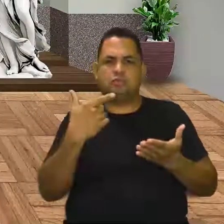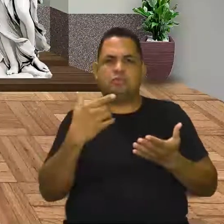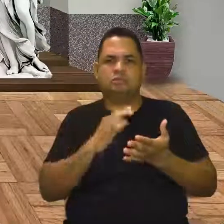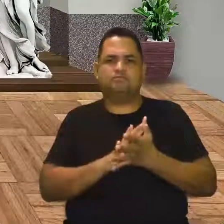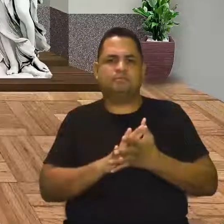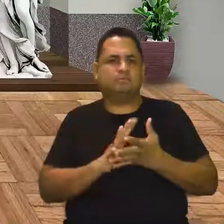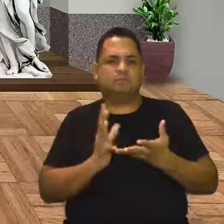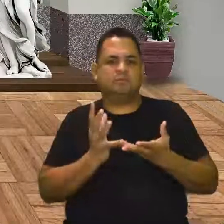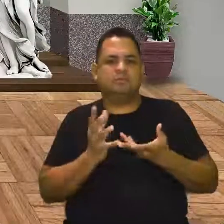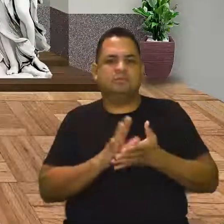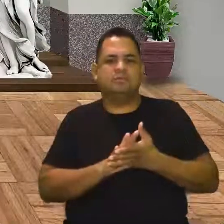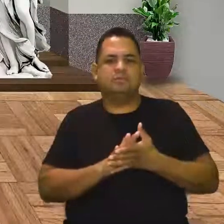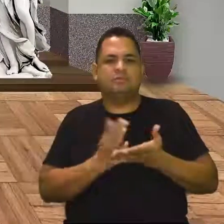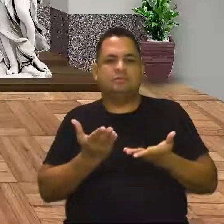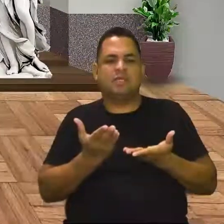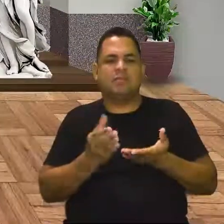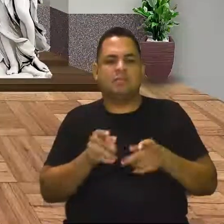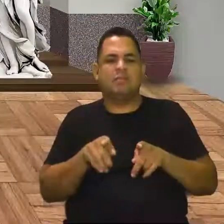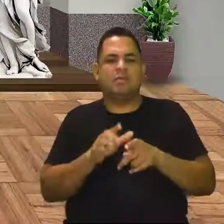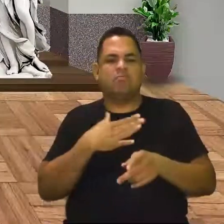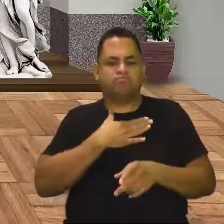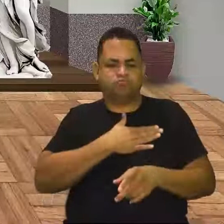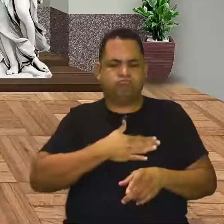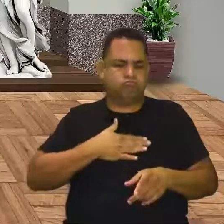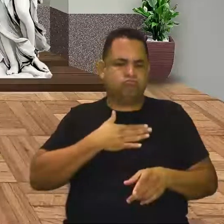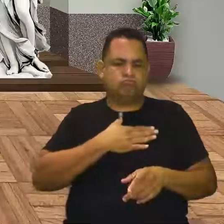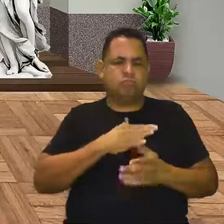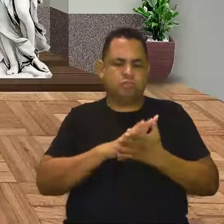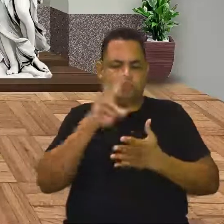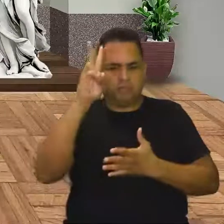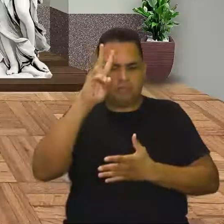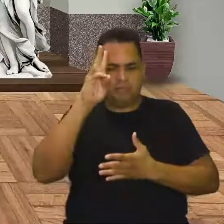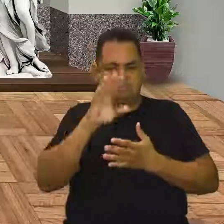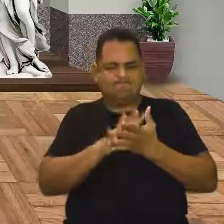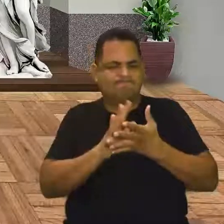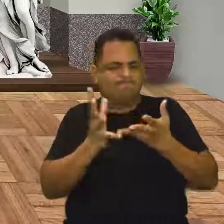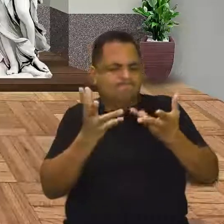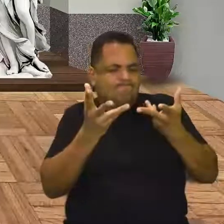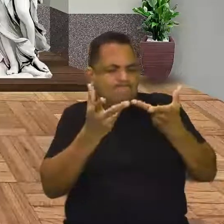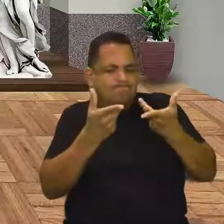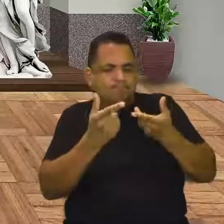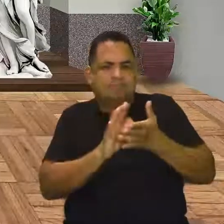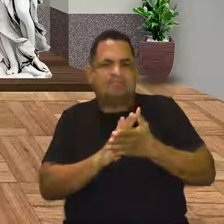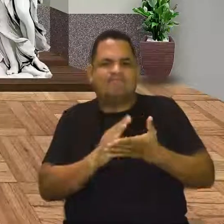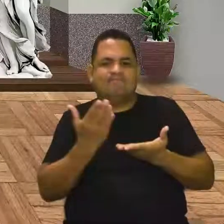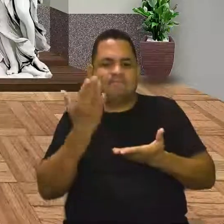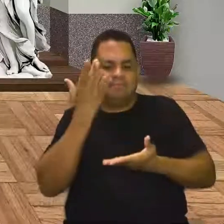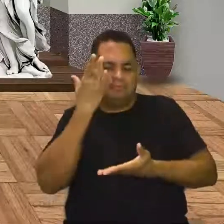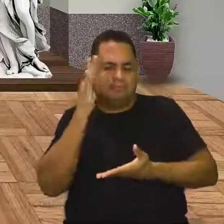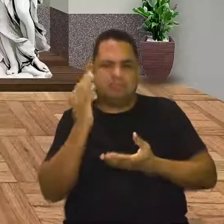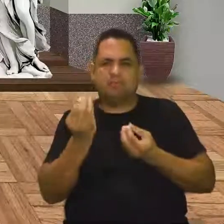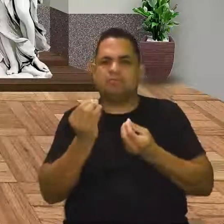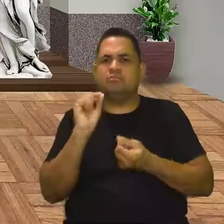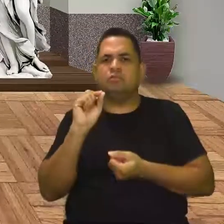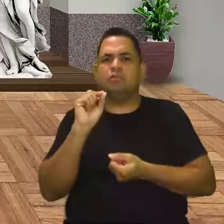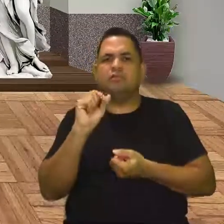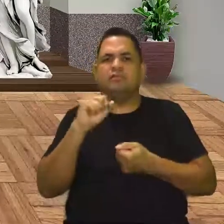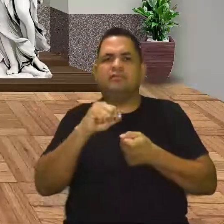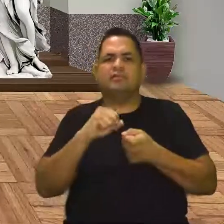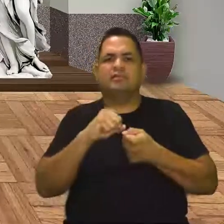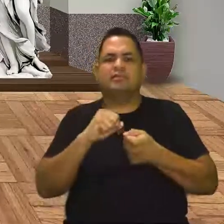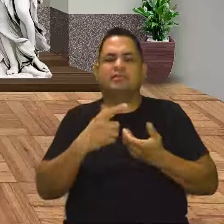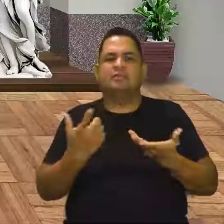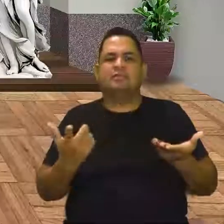apaixonado por ele. Porque eu sou apaixonado pela história de Dom Pedro. É fantástica, tu não tem noção o que esse cara fez.